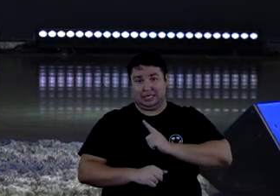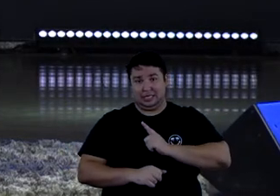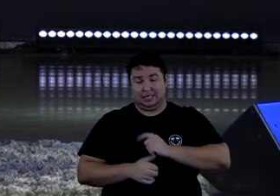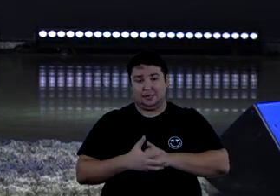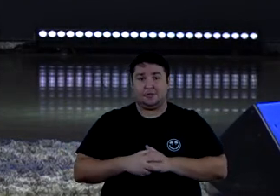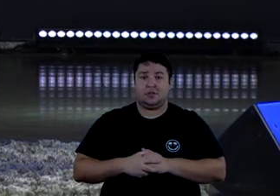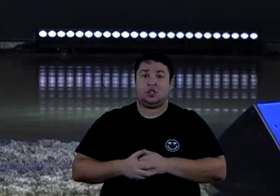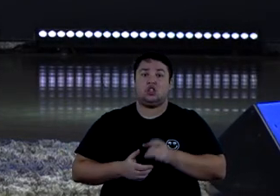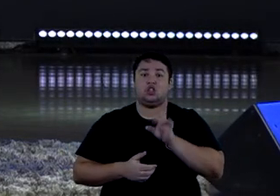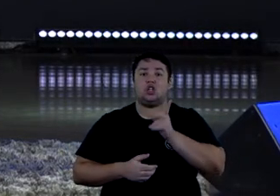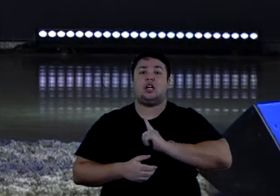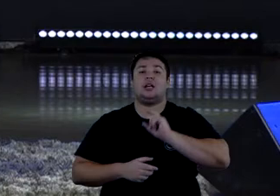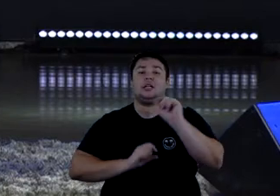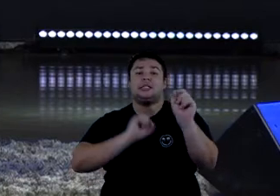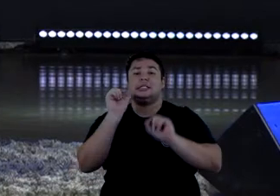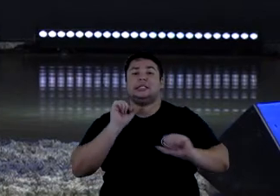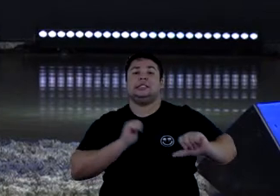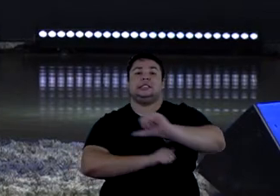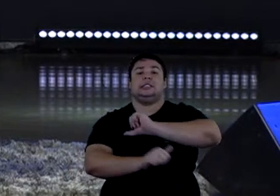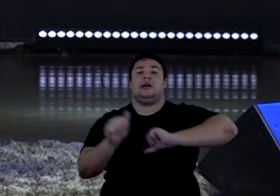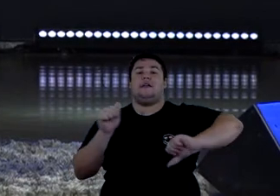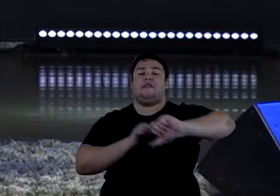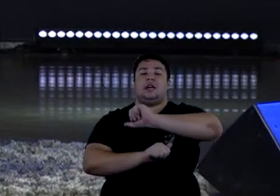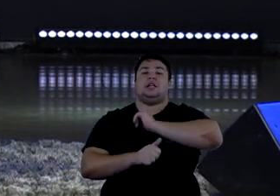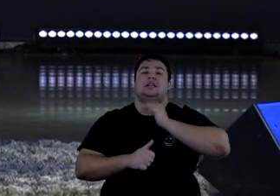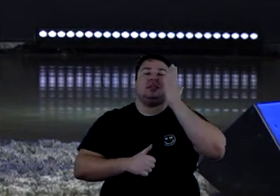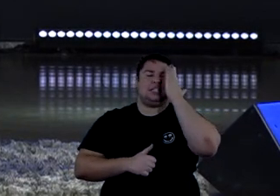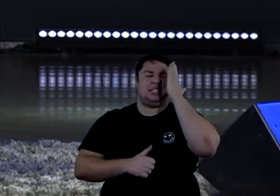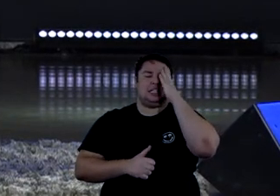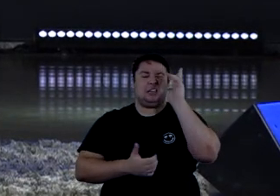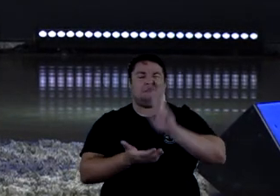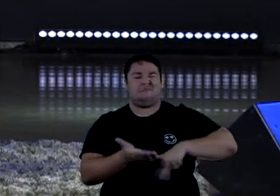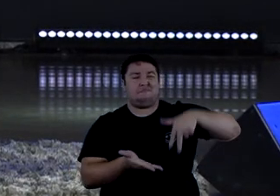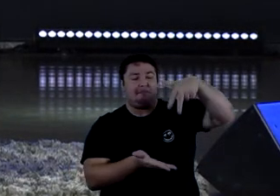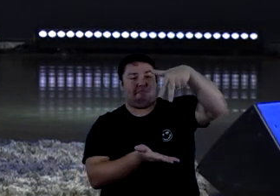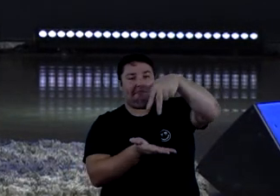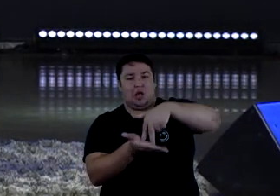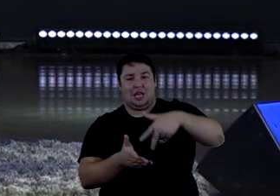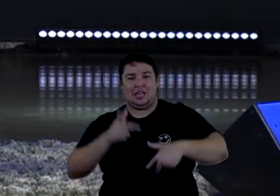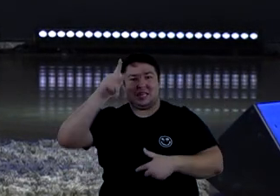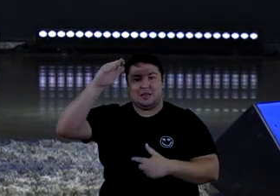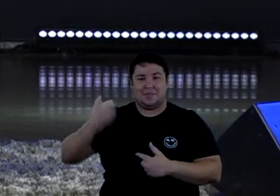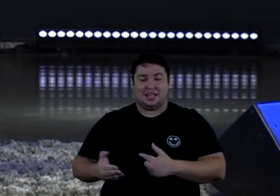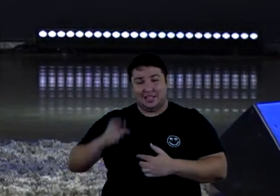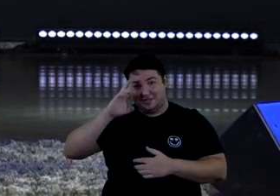Só quem está sendo transformado entende isso e permanece na presença do Senhor.